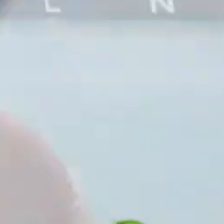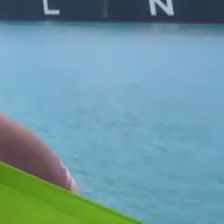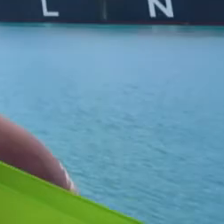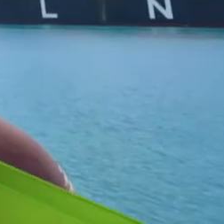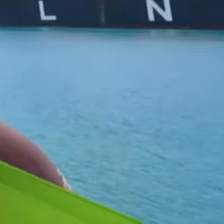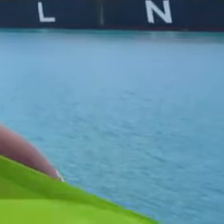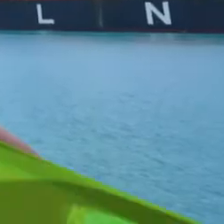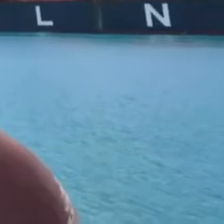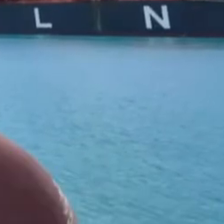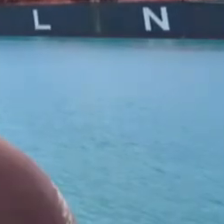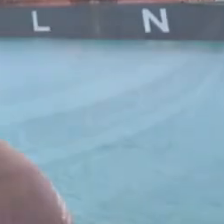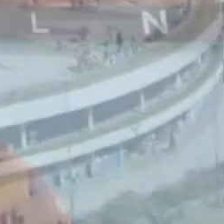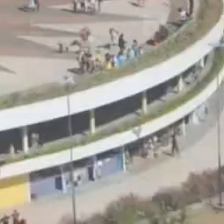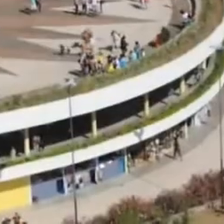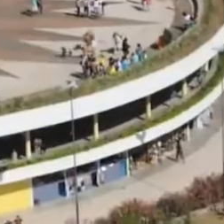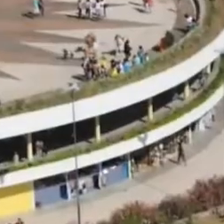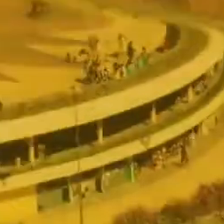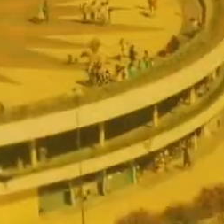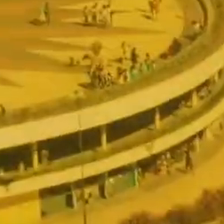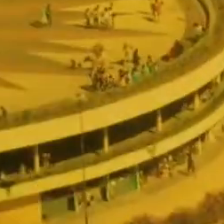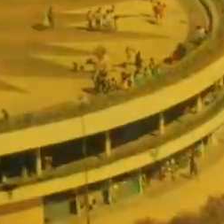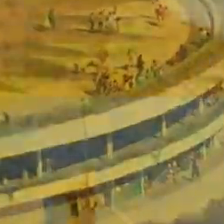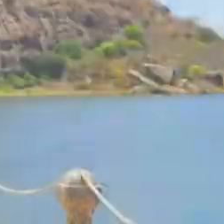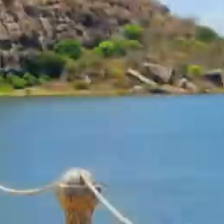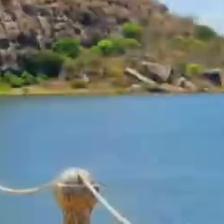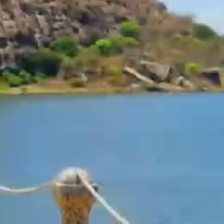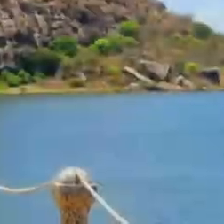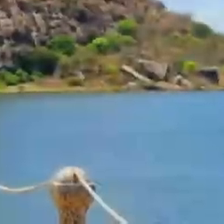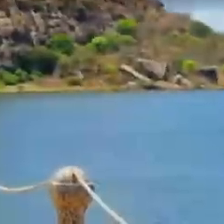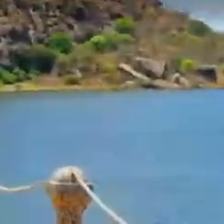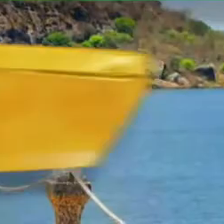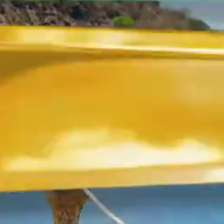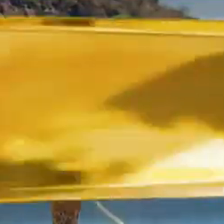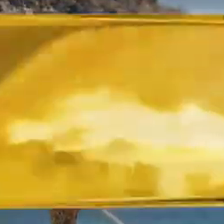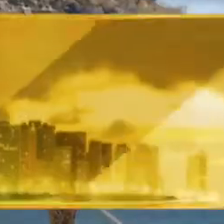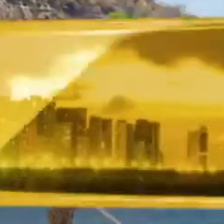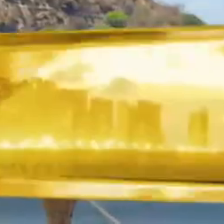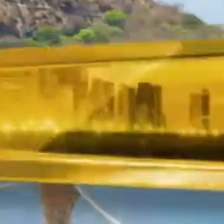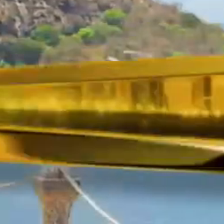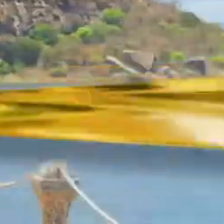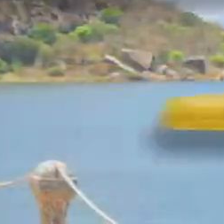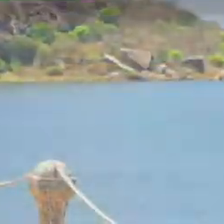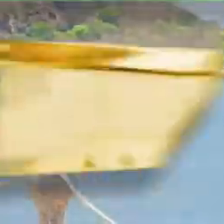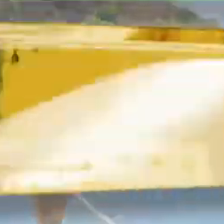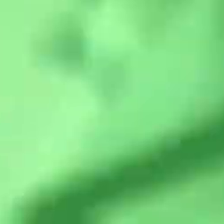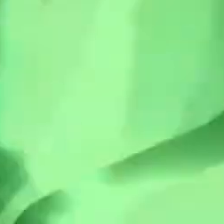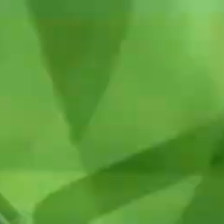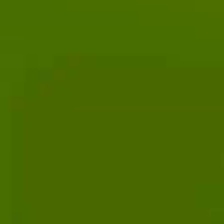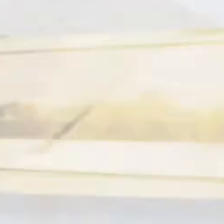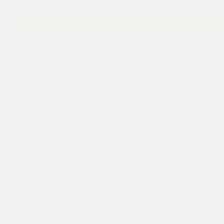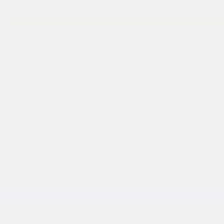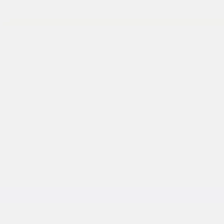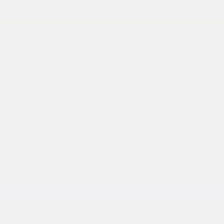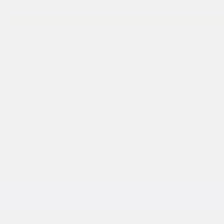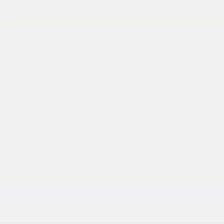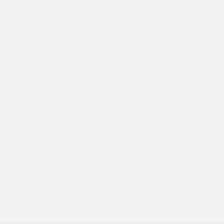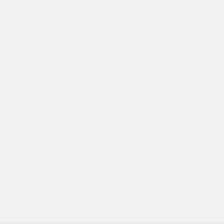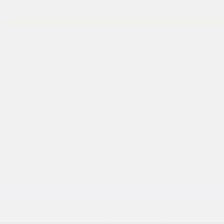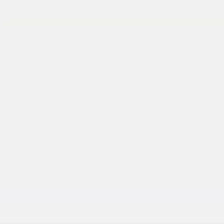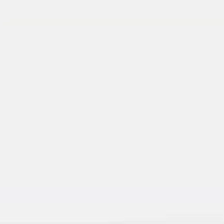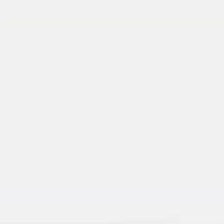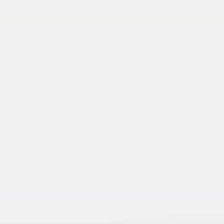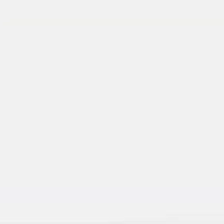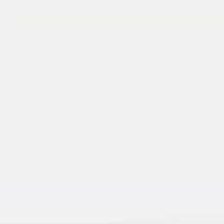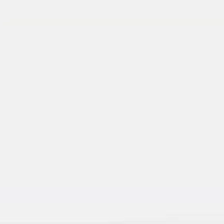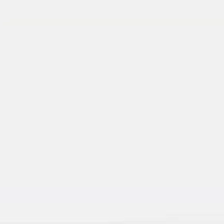nossa marca é mudar pra você se ver melhor. Aqui na TV Assembleia.